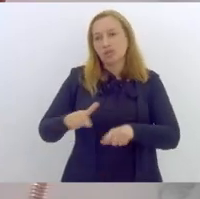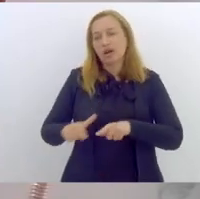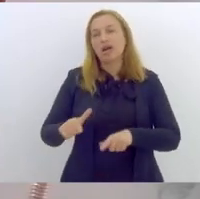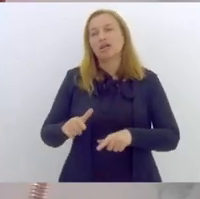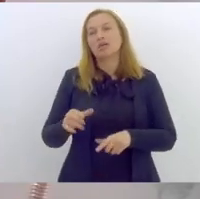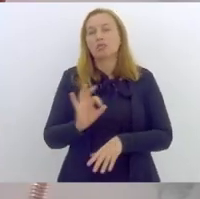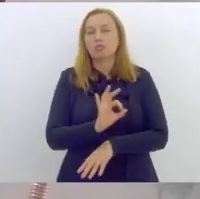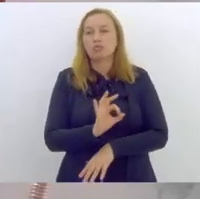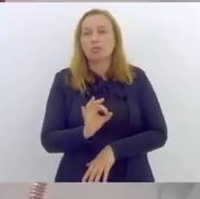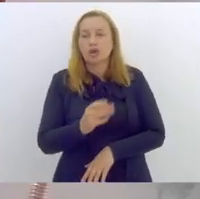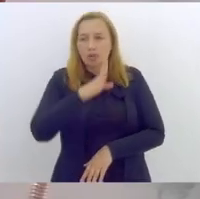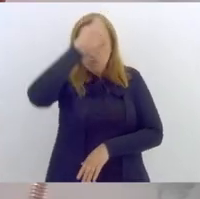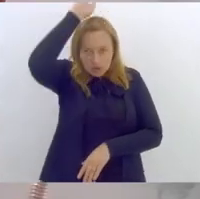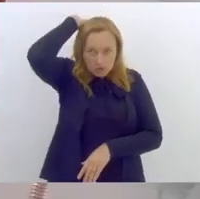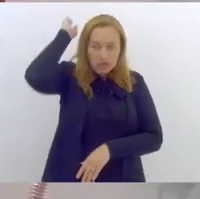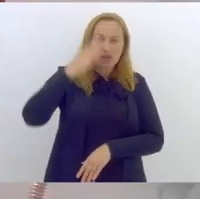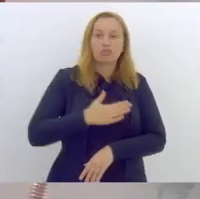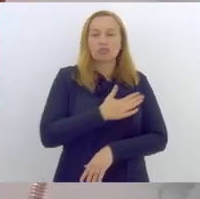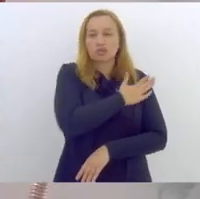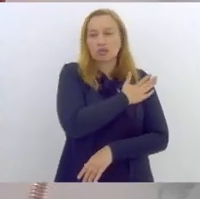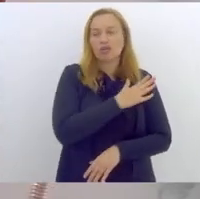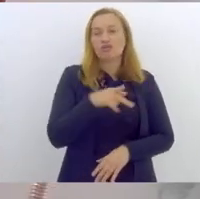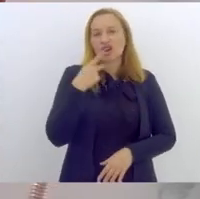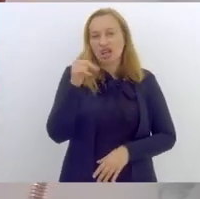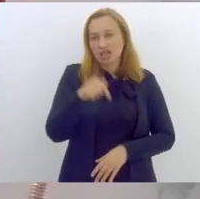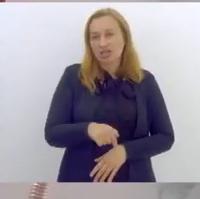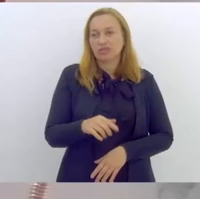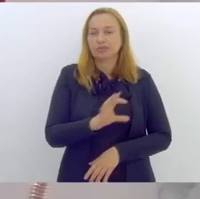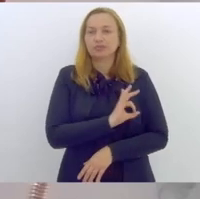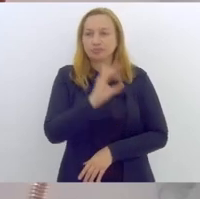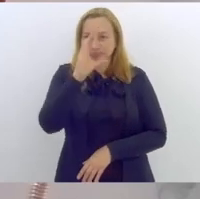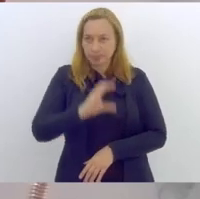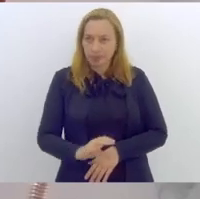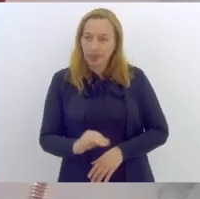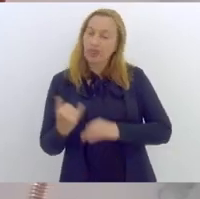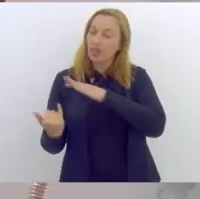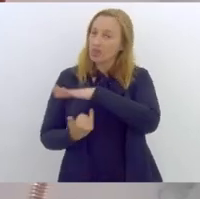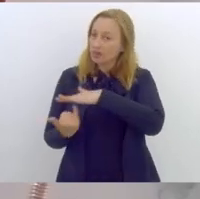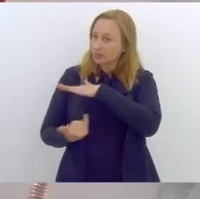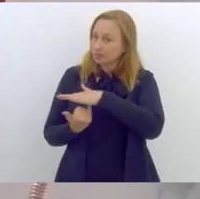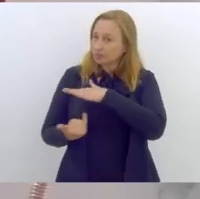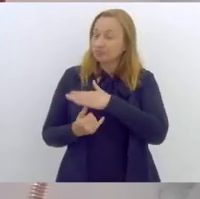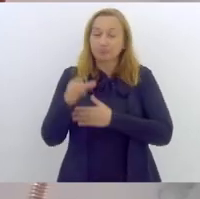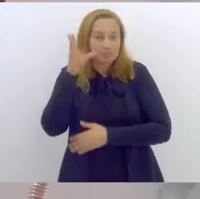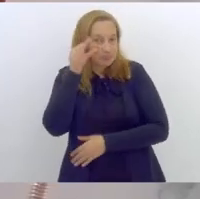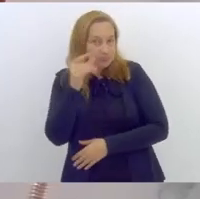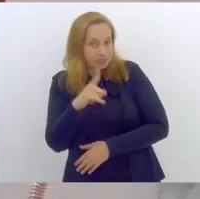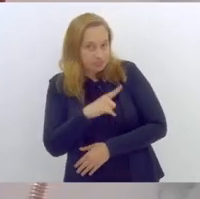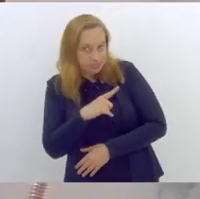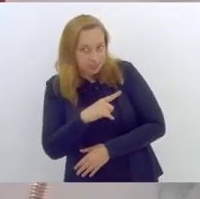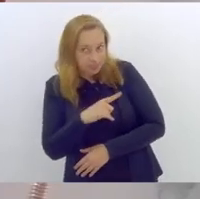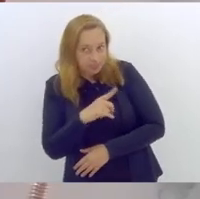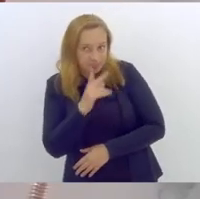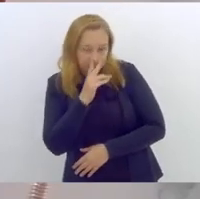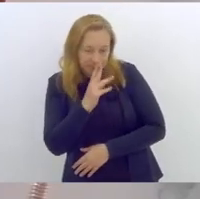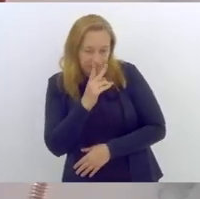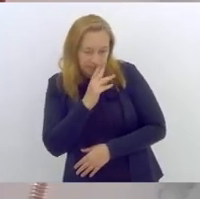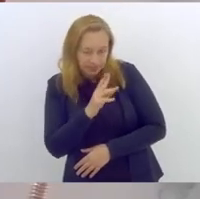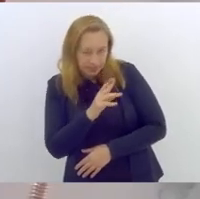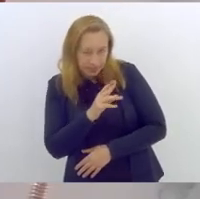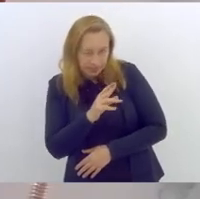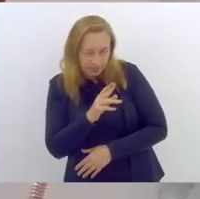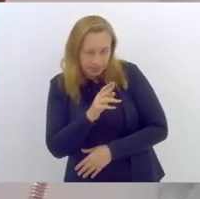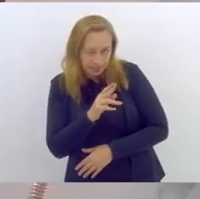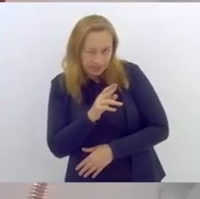então falar aqui que a polícia civil institucionalmente tem interesse me parece redundante